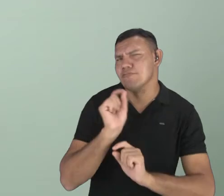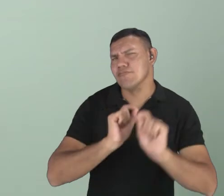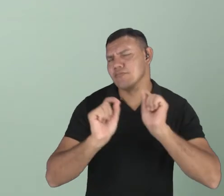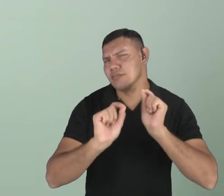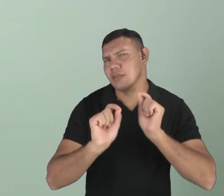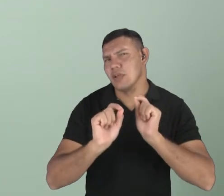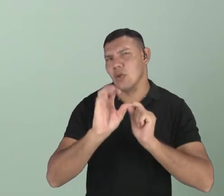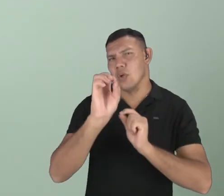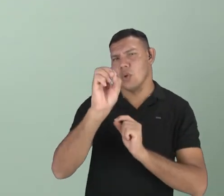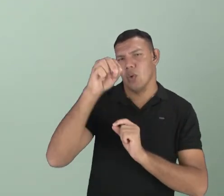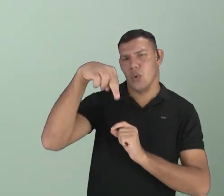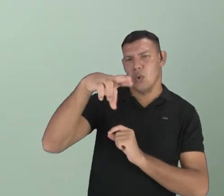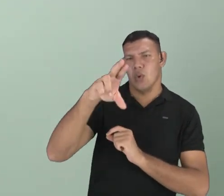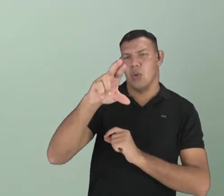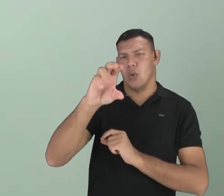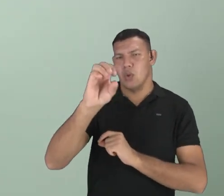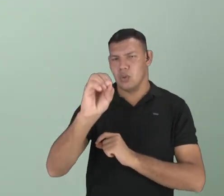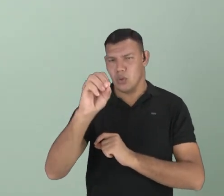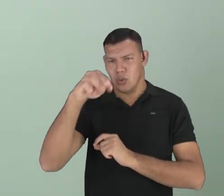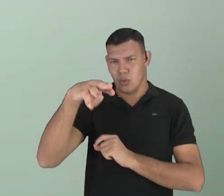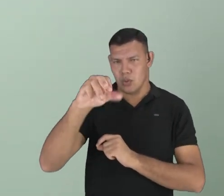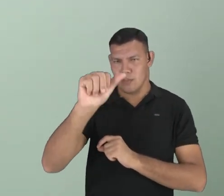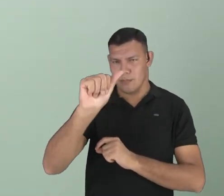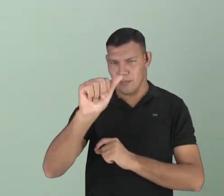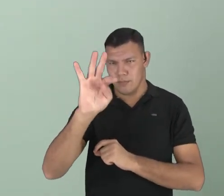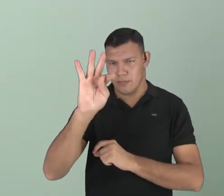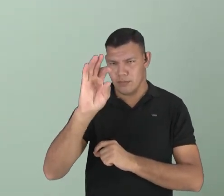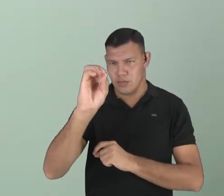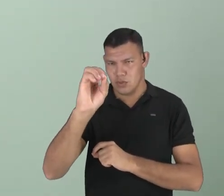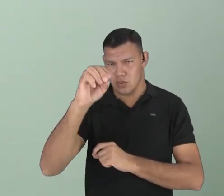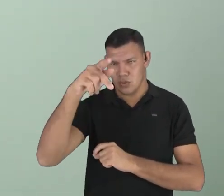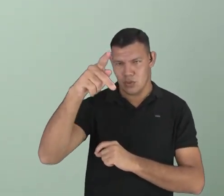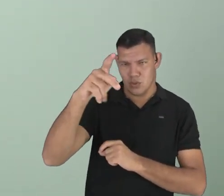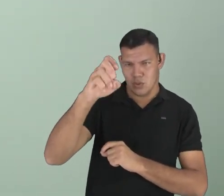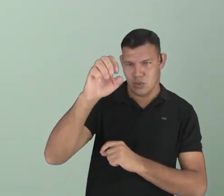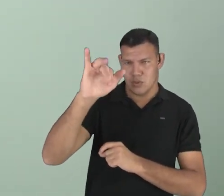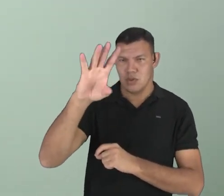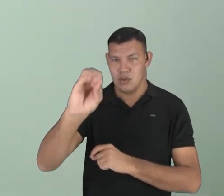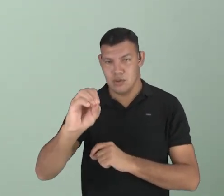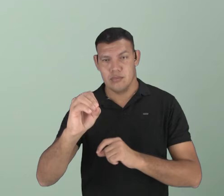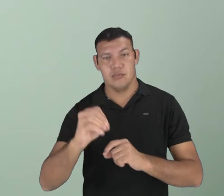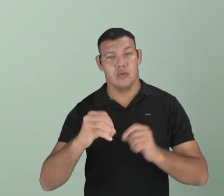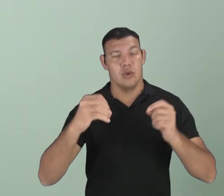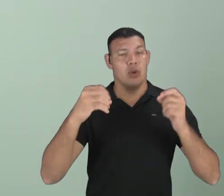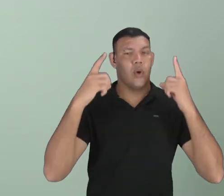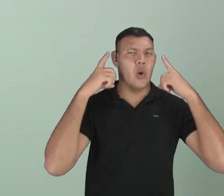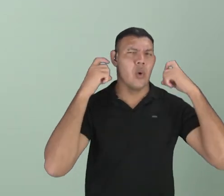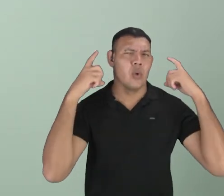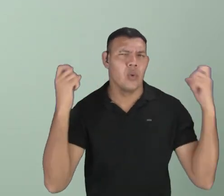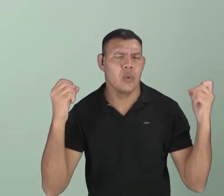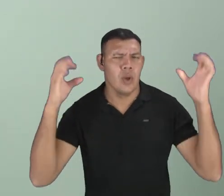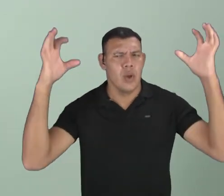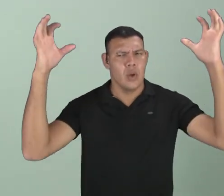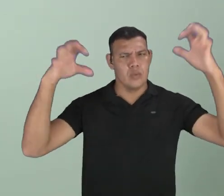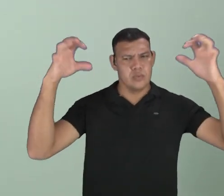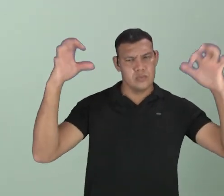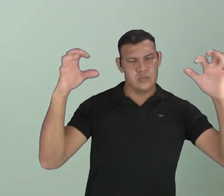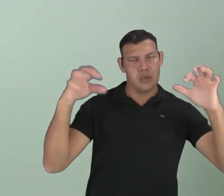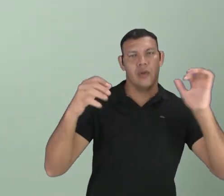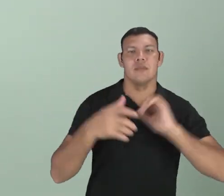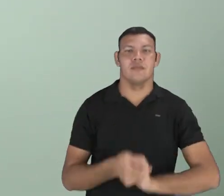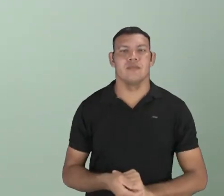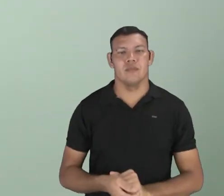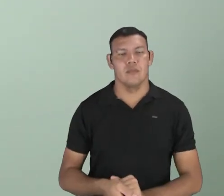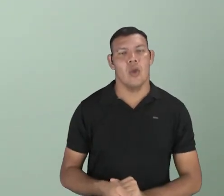está com dúvida, onomatopeias são quando nós escrevemos os sons. O som da chuva, o